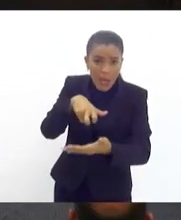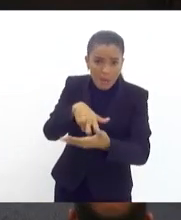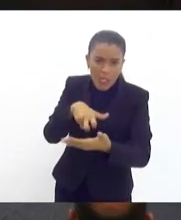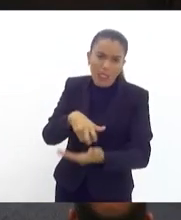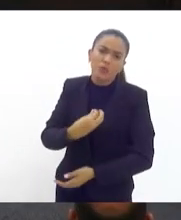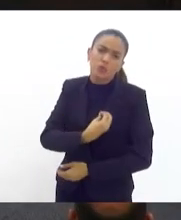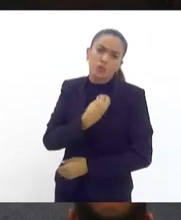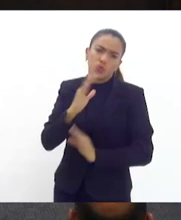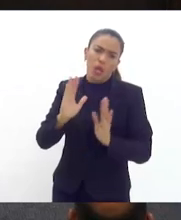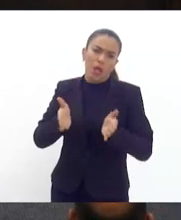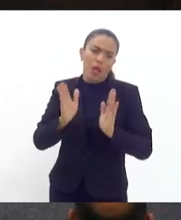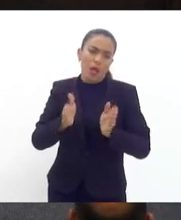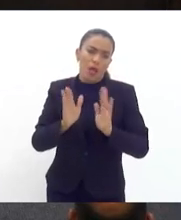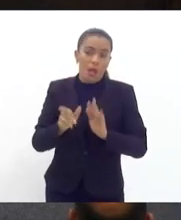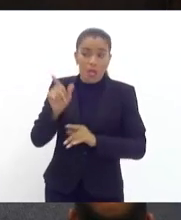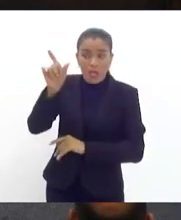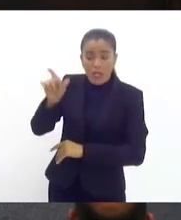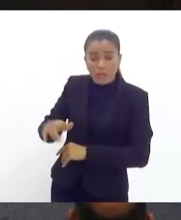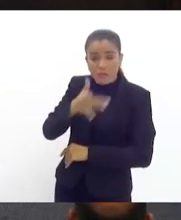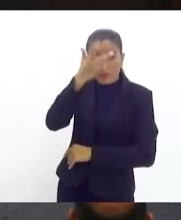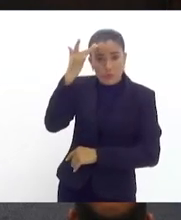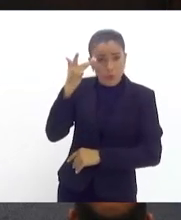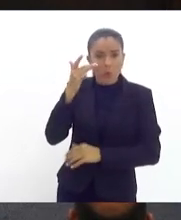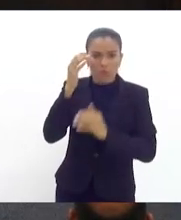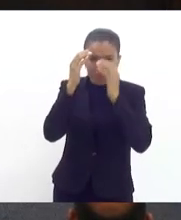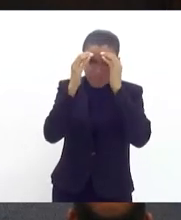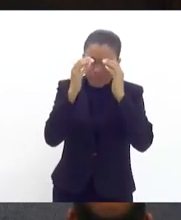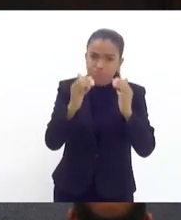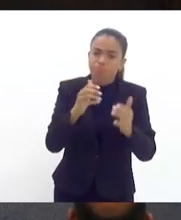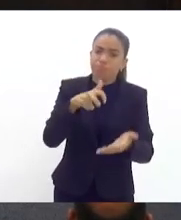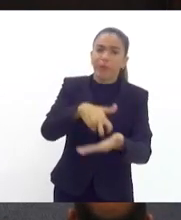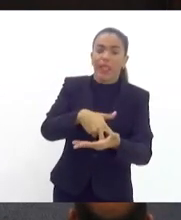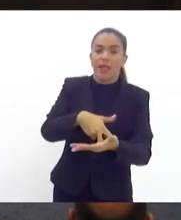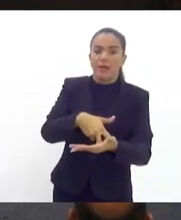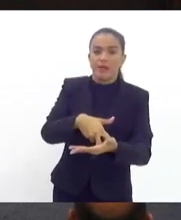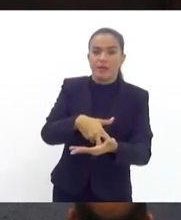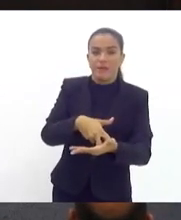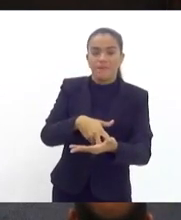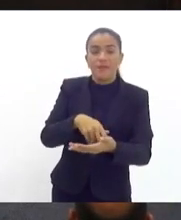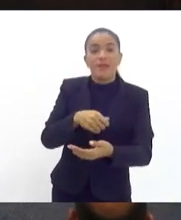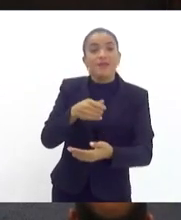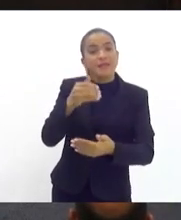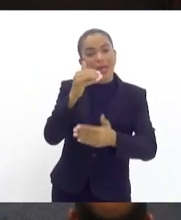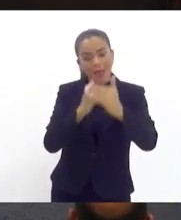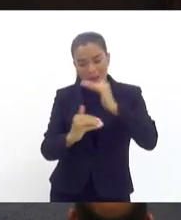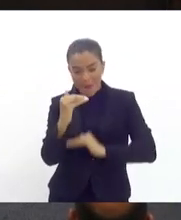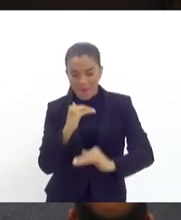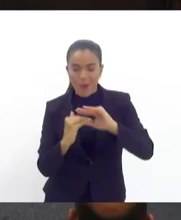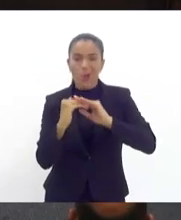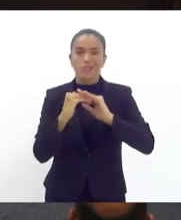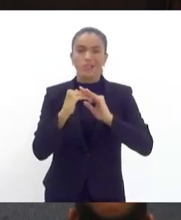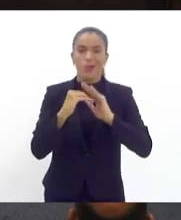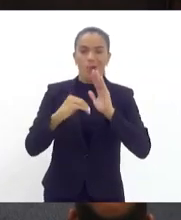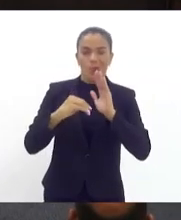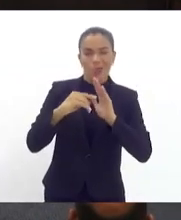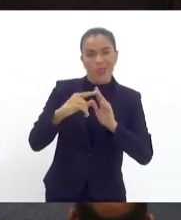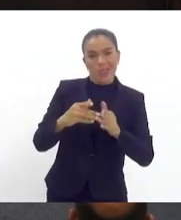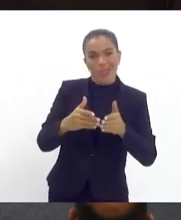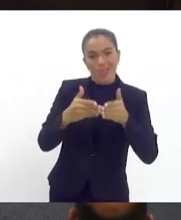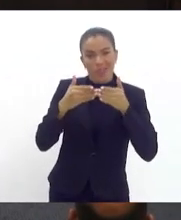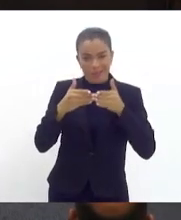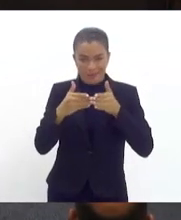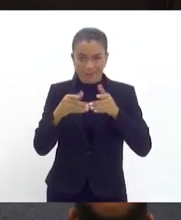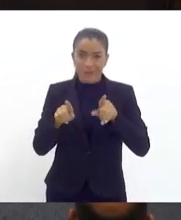Então o que ele possa cumprir as penas sem Progressão de regime sem que a cadeia seja